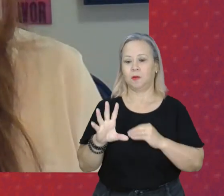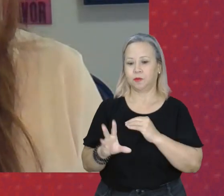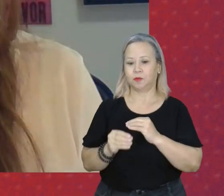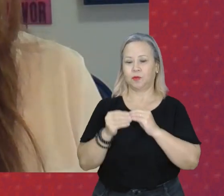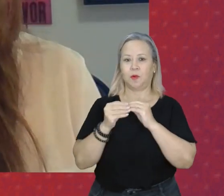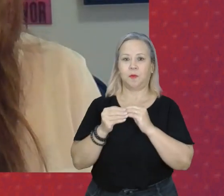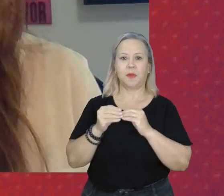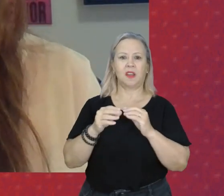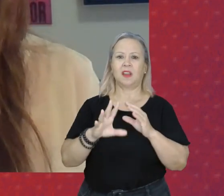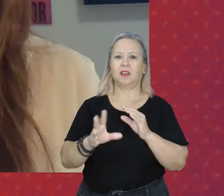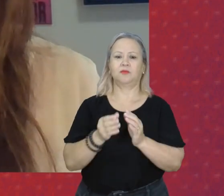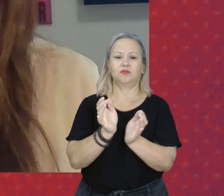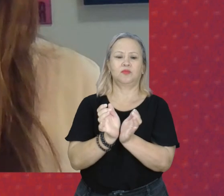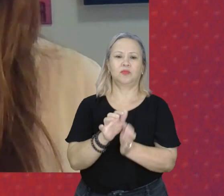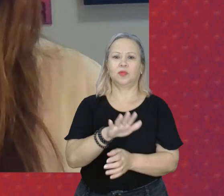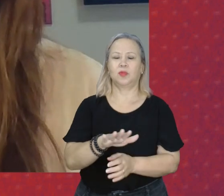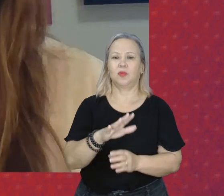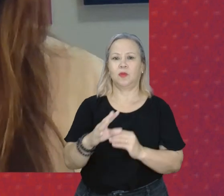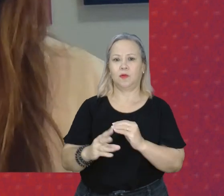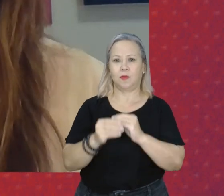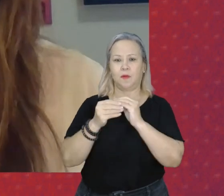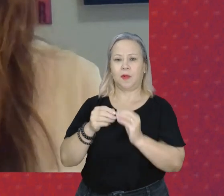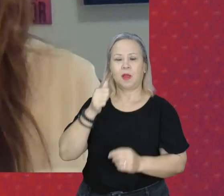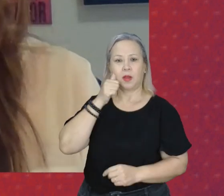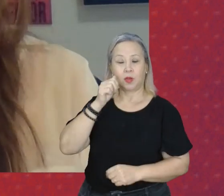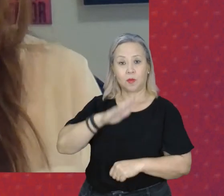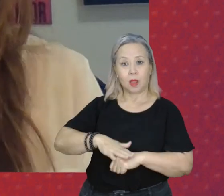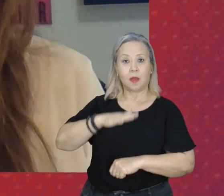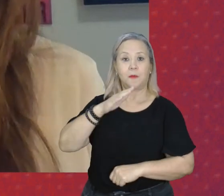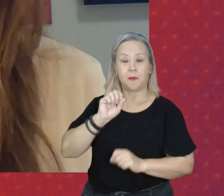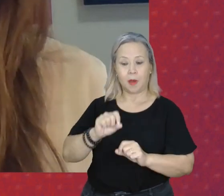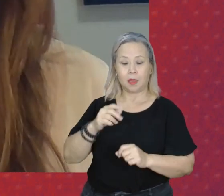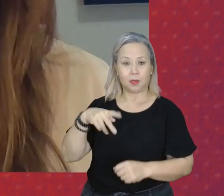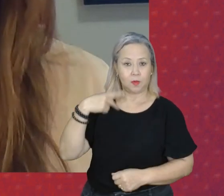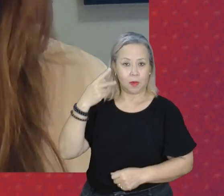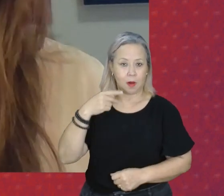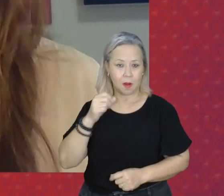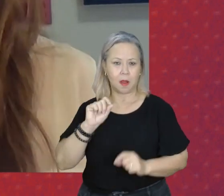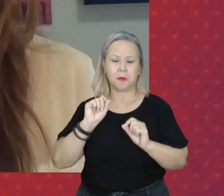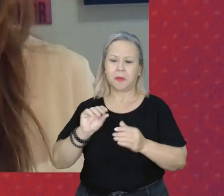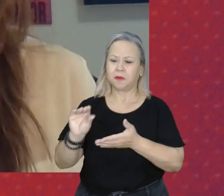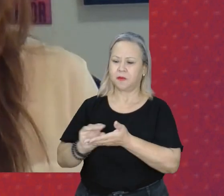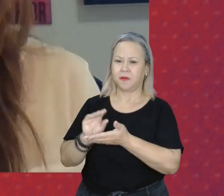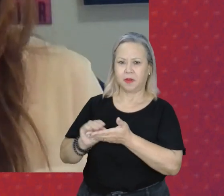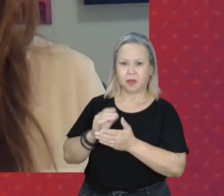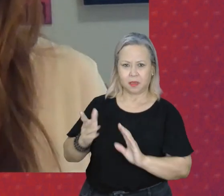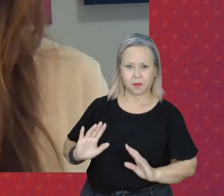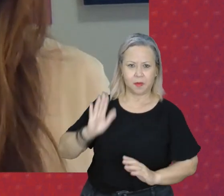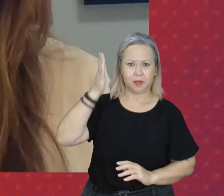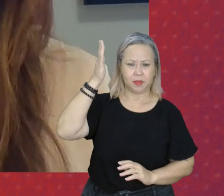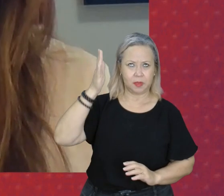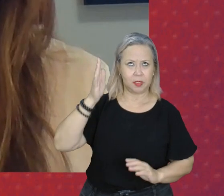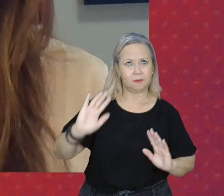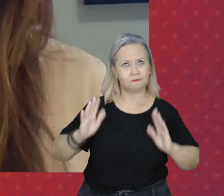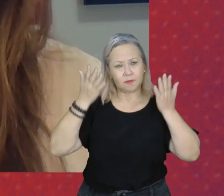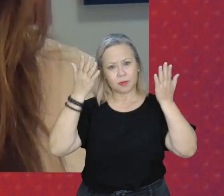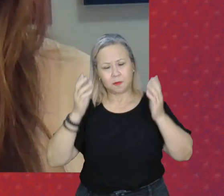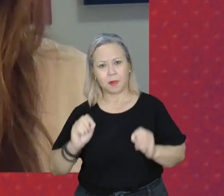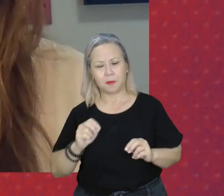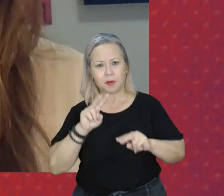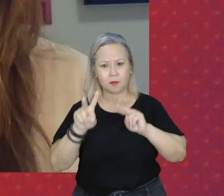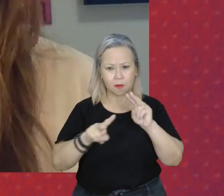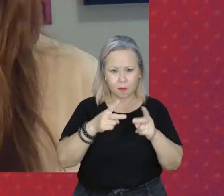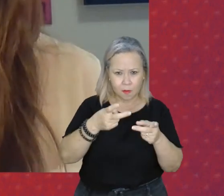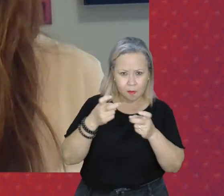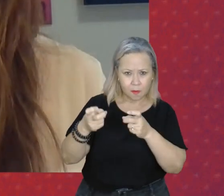de mulheres no parlamento como a gente esperava, né? Mesmo com o financiamento de campanhas, mesmo com a visibilidade no horário